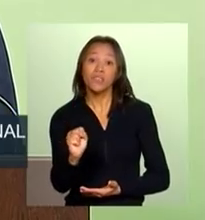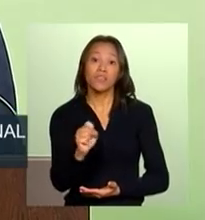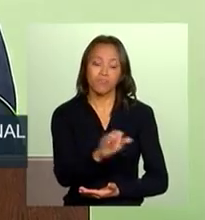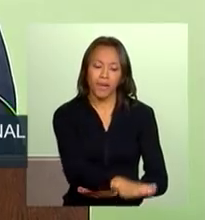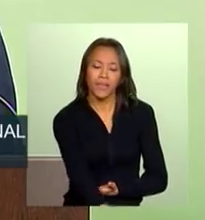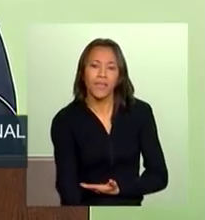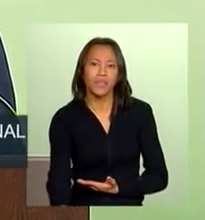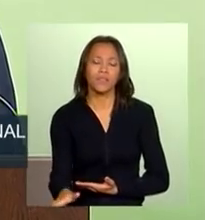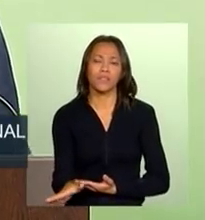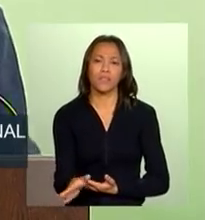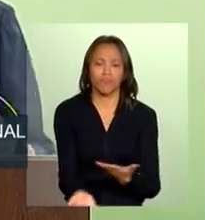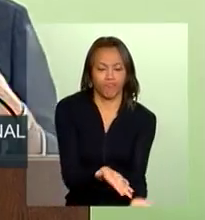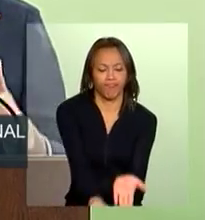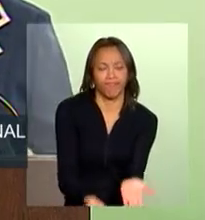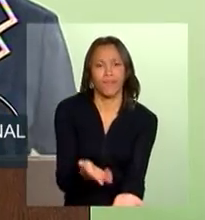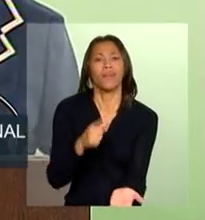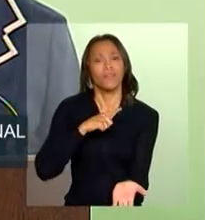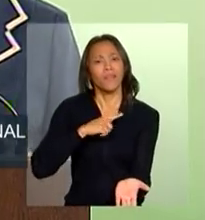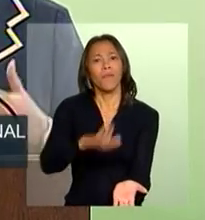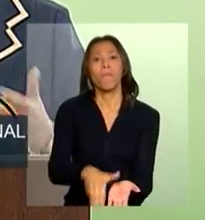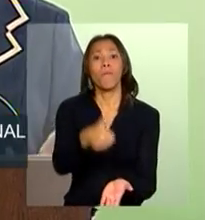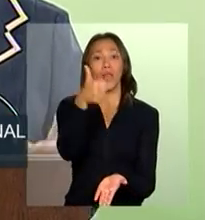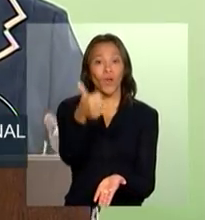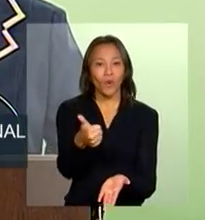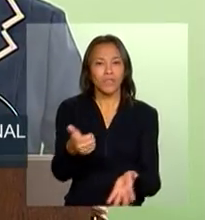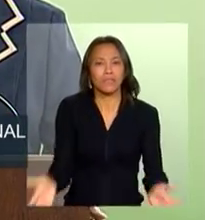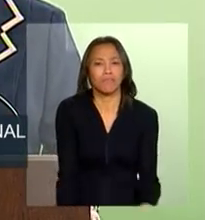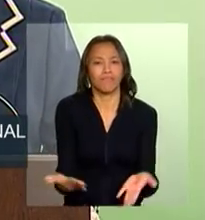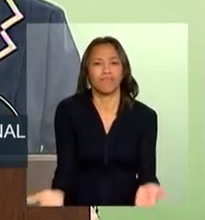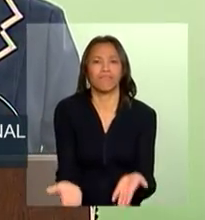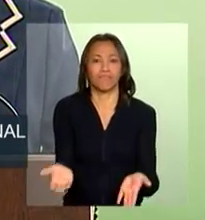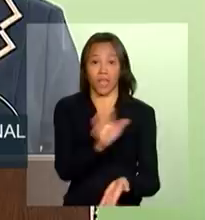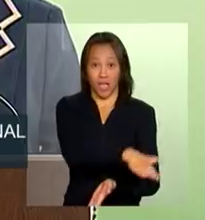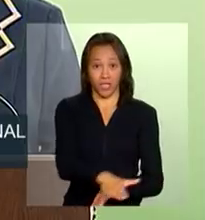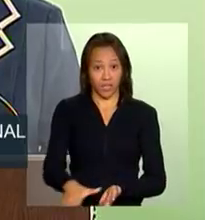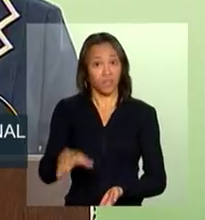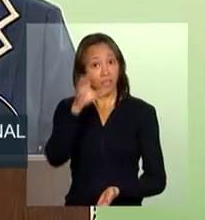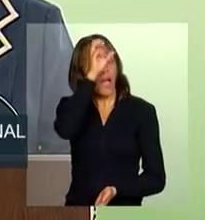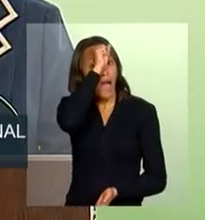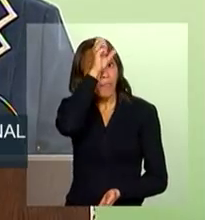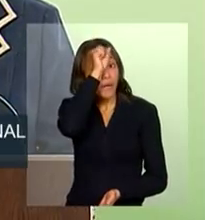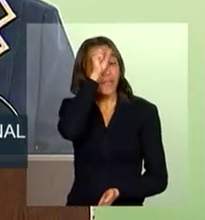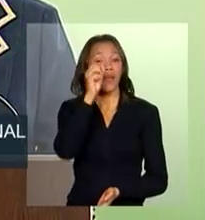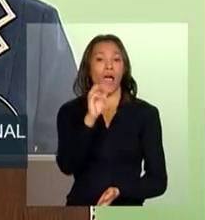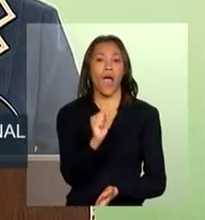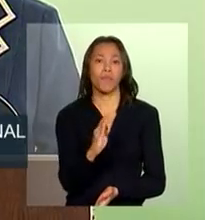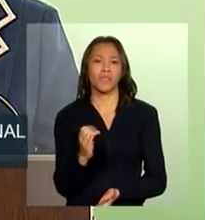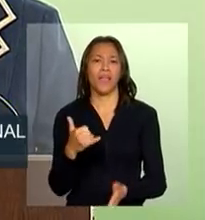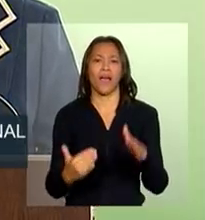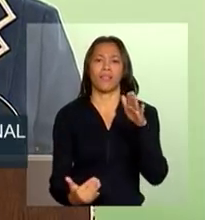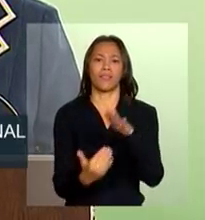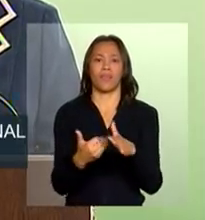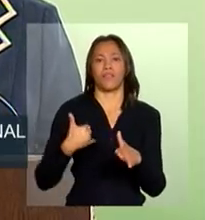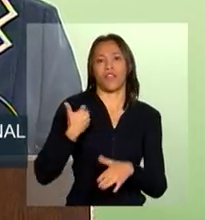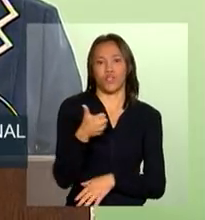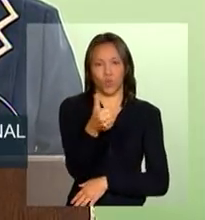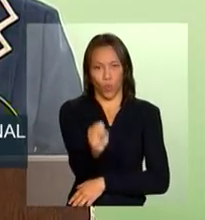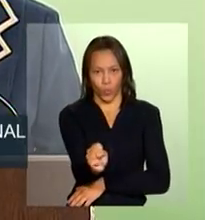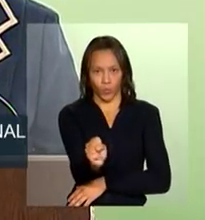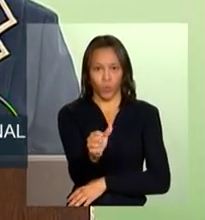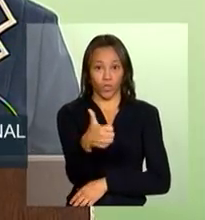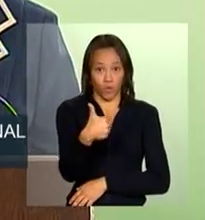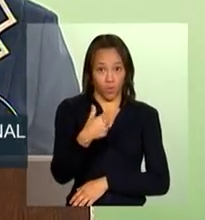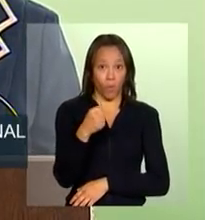que haja melhores estímulos para as crianças se alfabetizarem até 8 anos. A